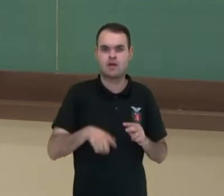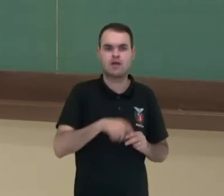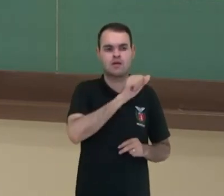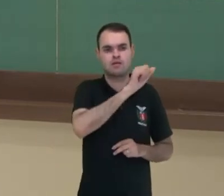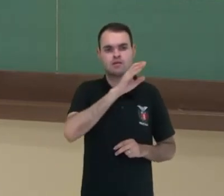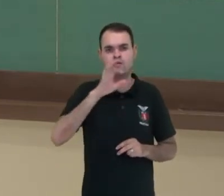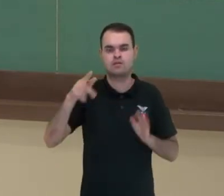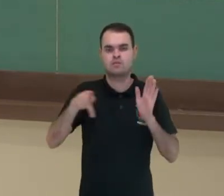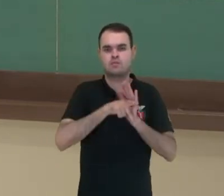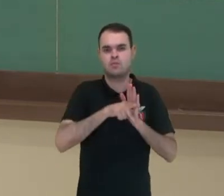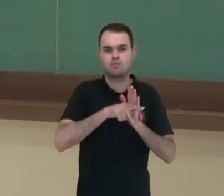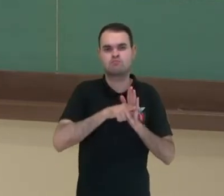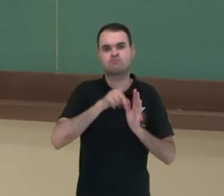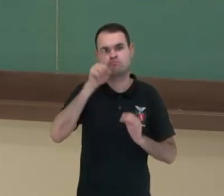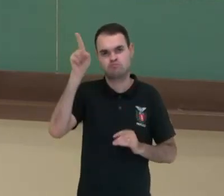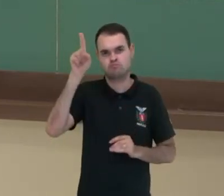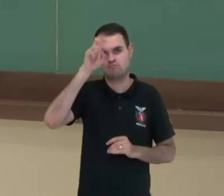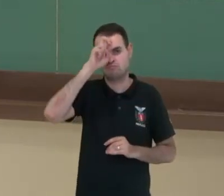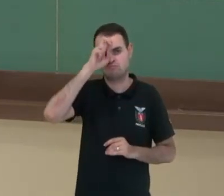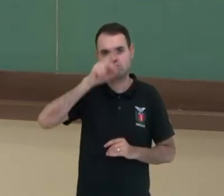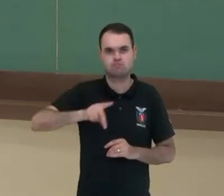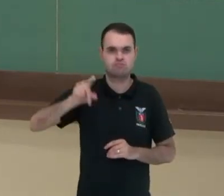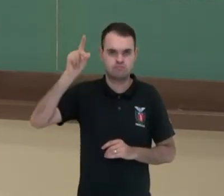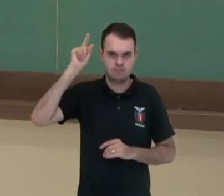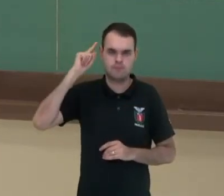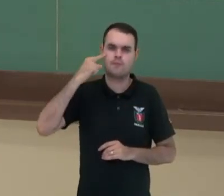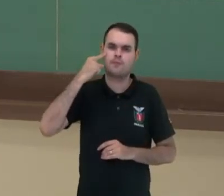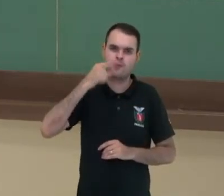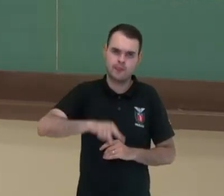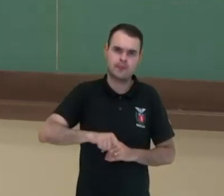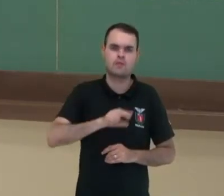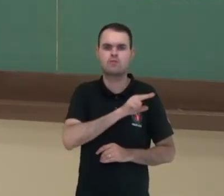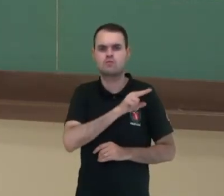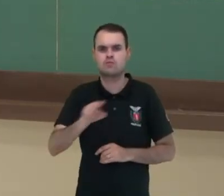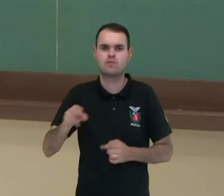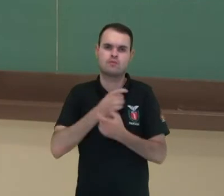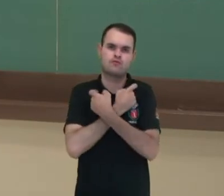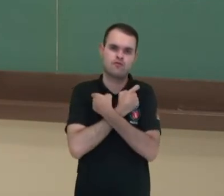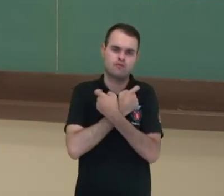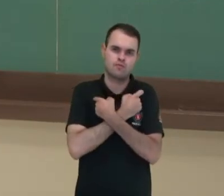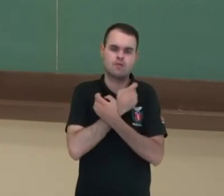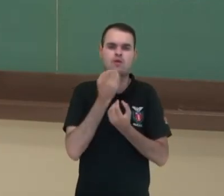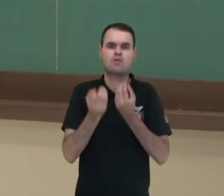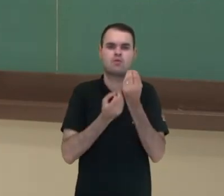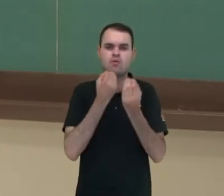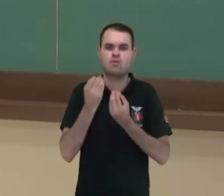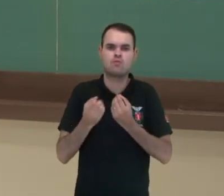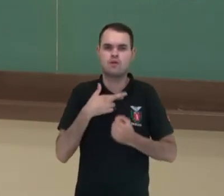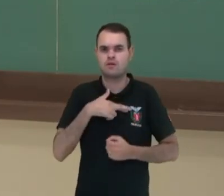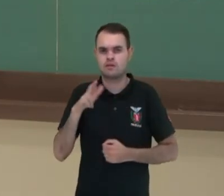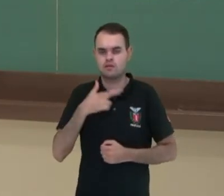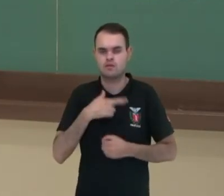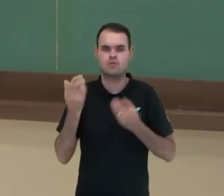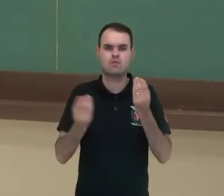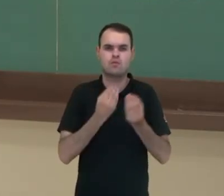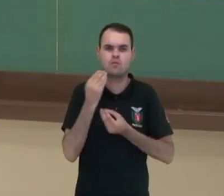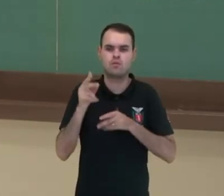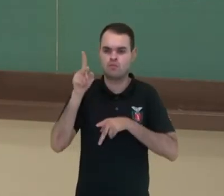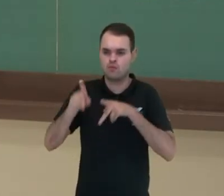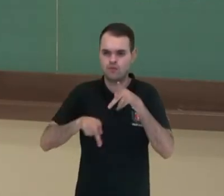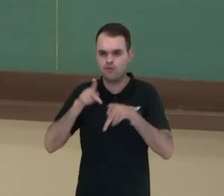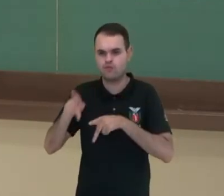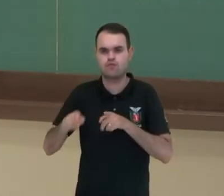dos egípcios no Egito Antigo. E daí sim se descobriu o nome do faraó, como é que era a religião, como é que era a civilização,